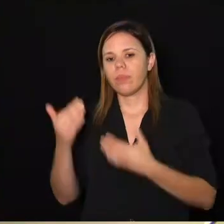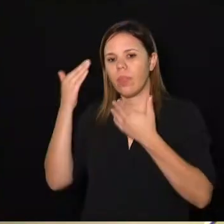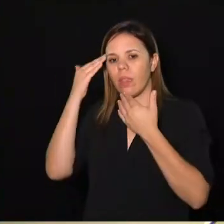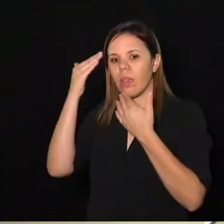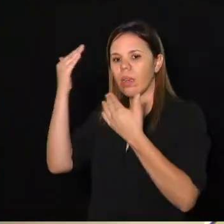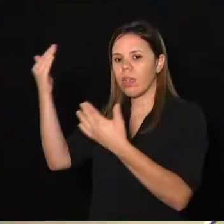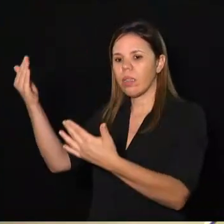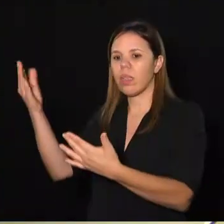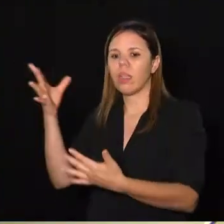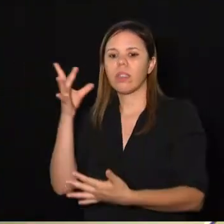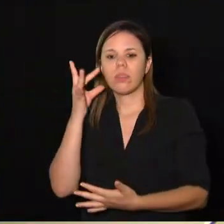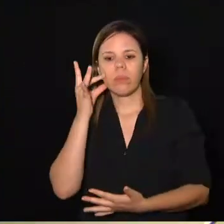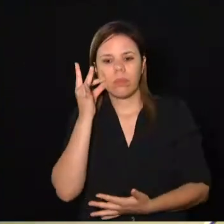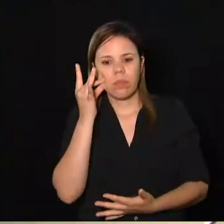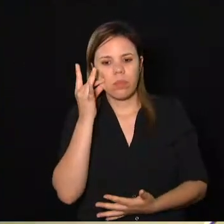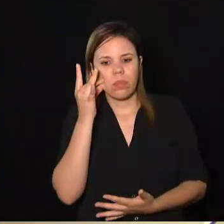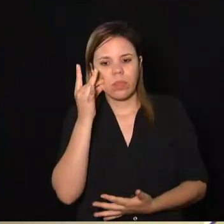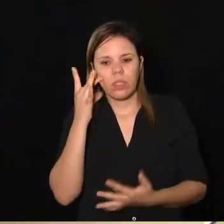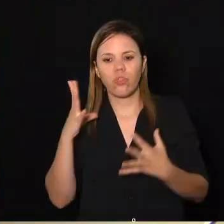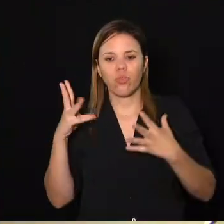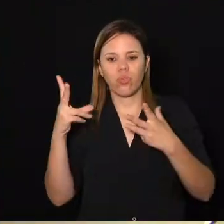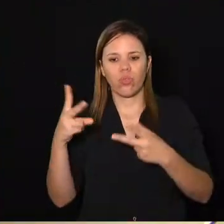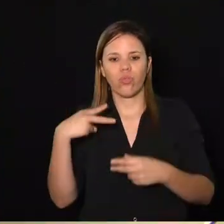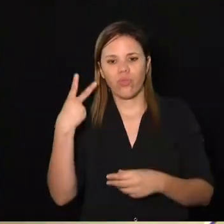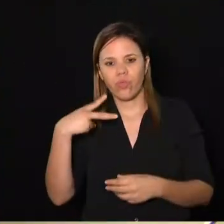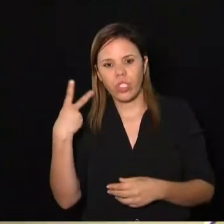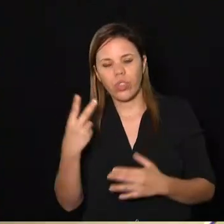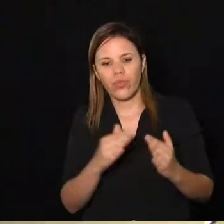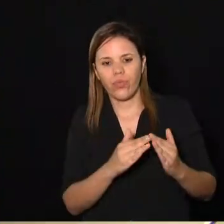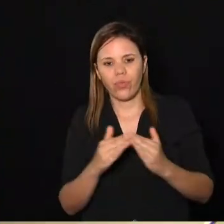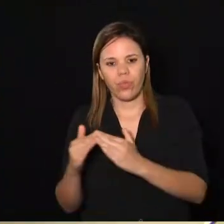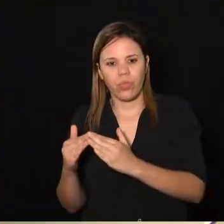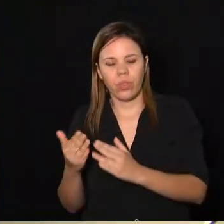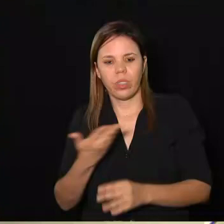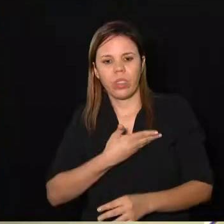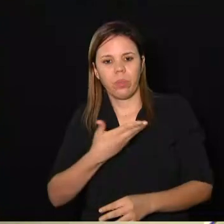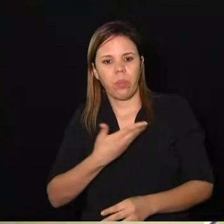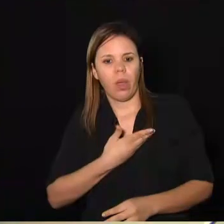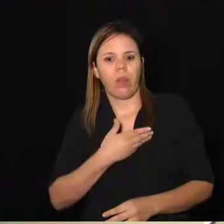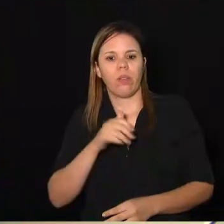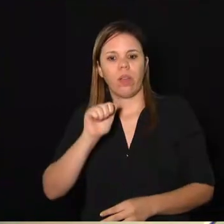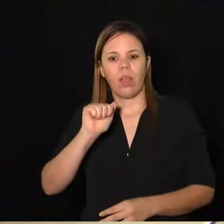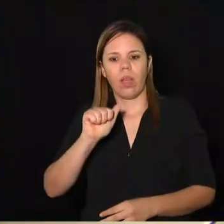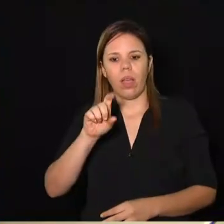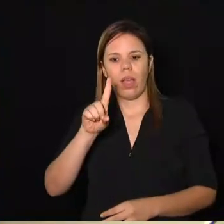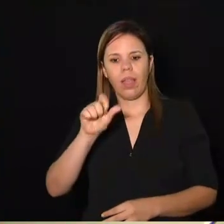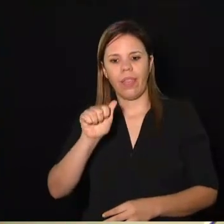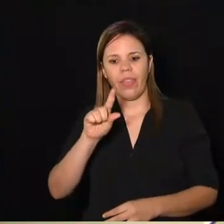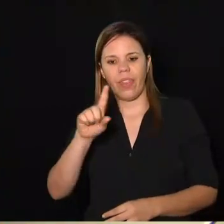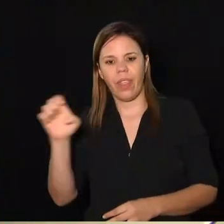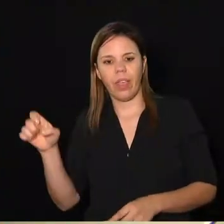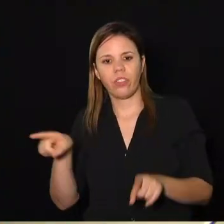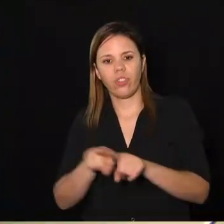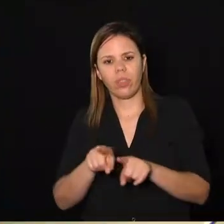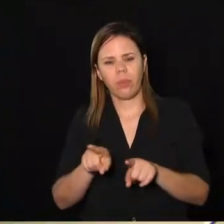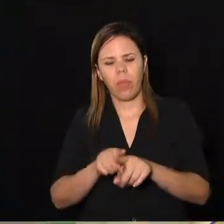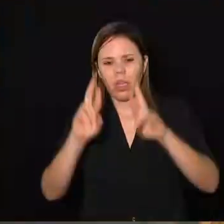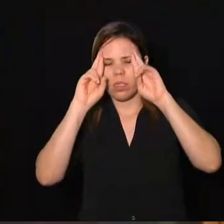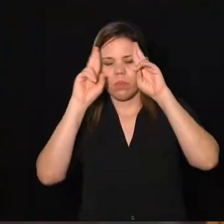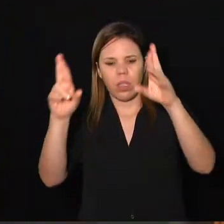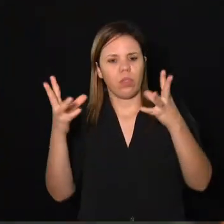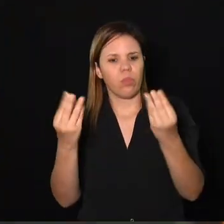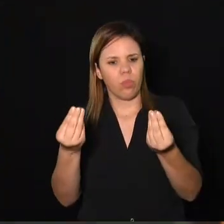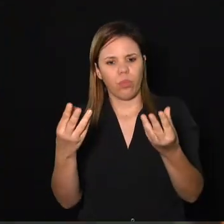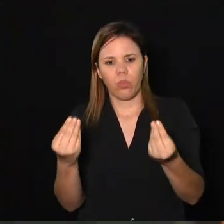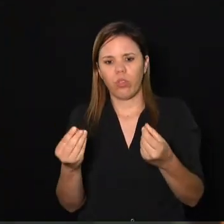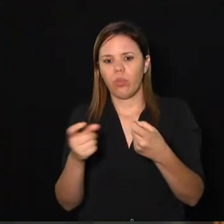presença de todos a presença do vereador meu vizinho ali amigo Paulo Haddad eu respeito muito os médicos a medicina e